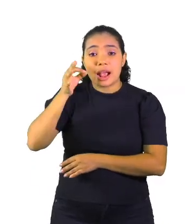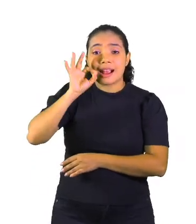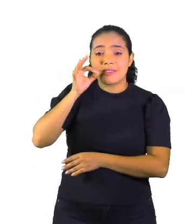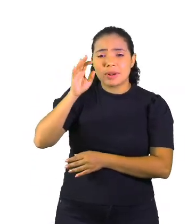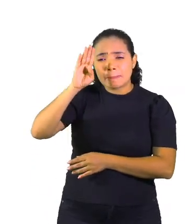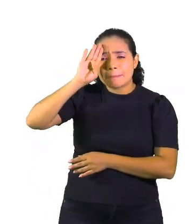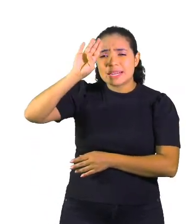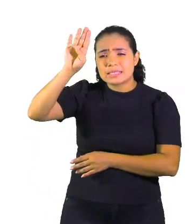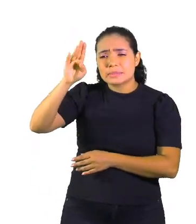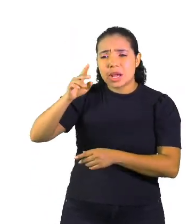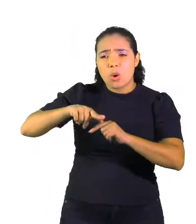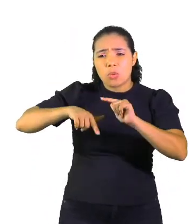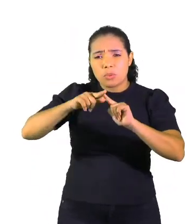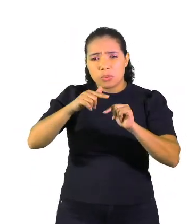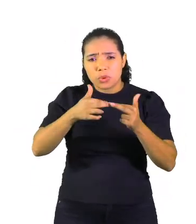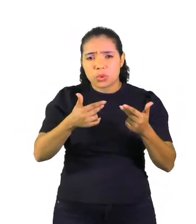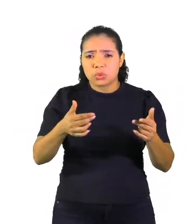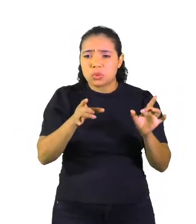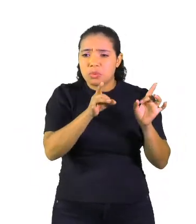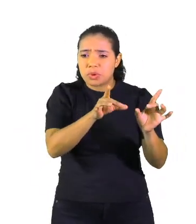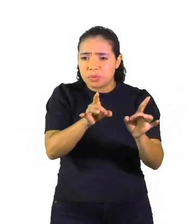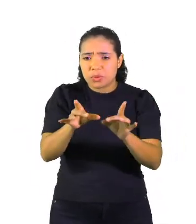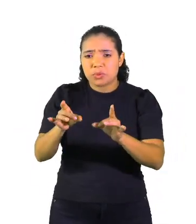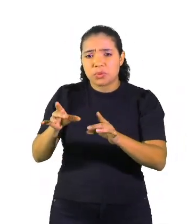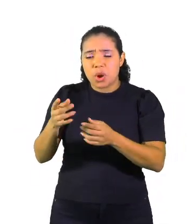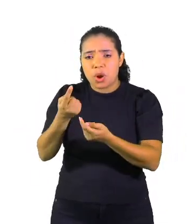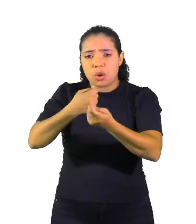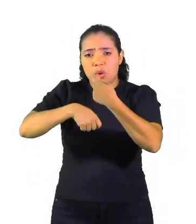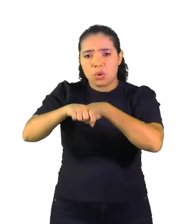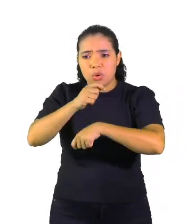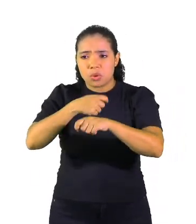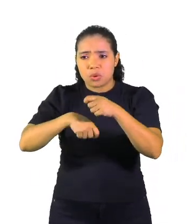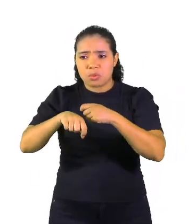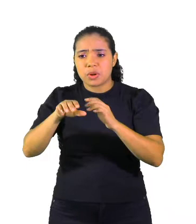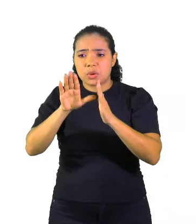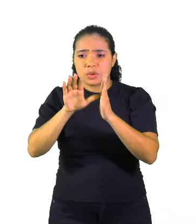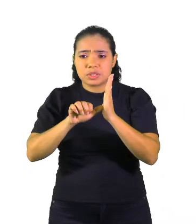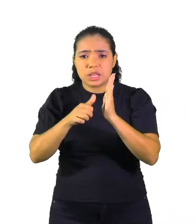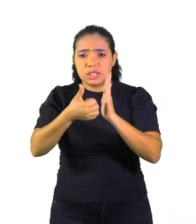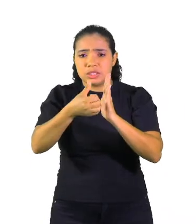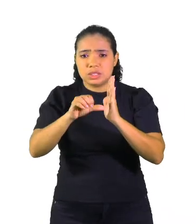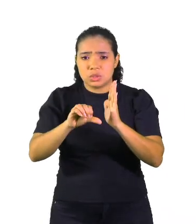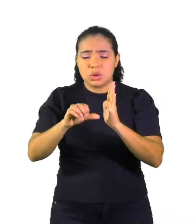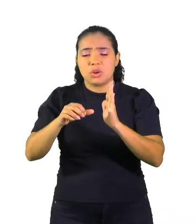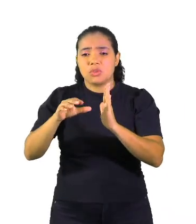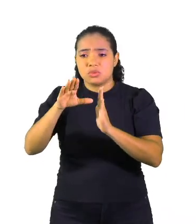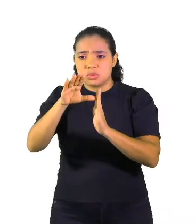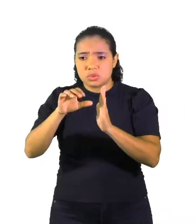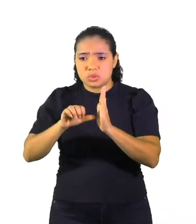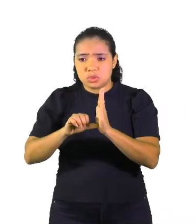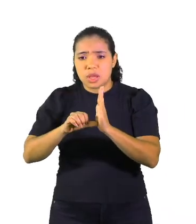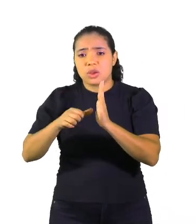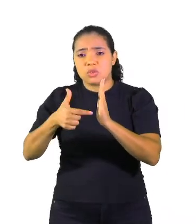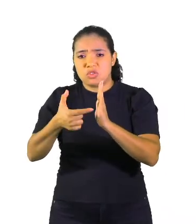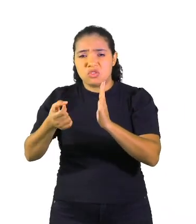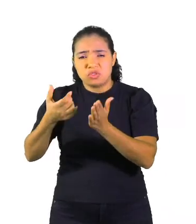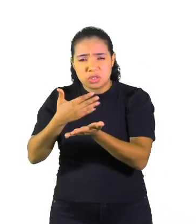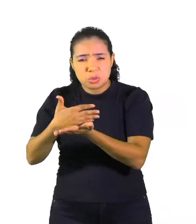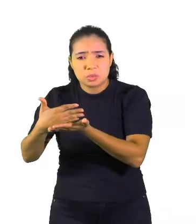de exportação da economia brasileira durante o século XIX e para início do século